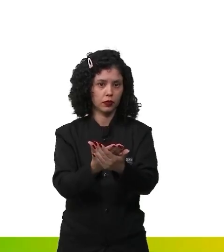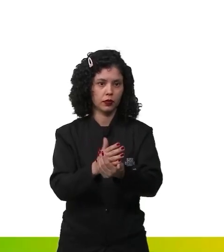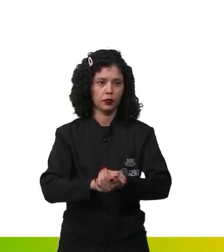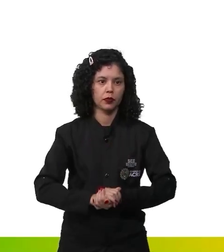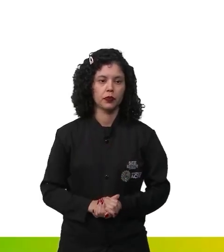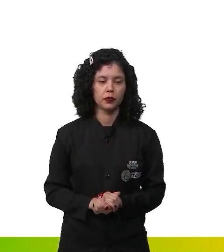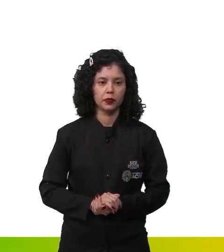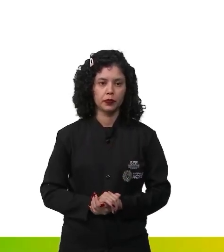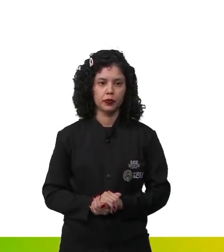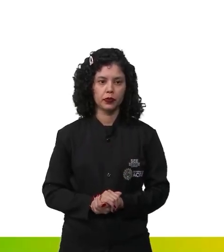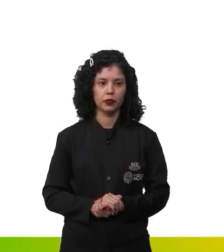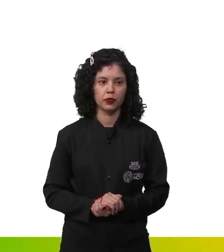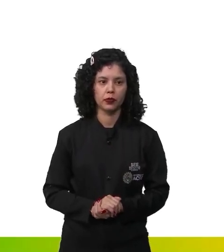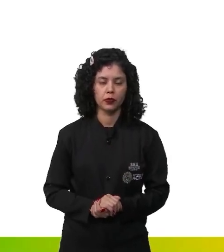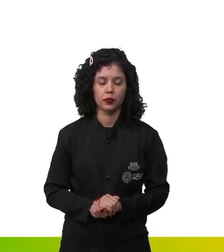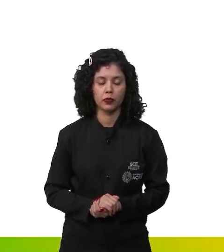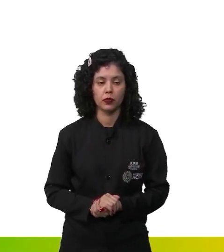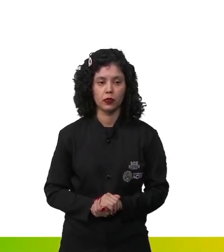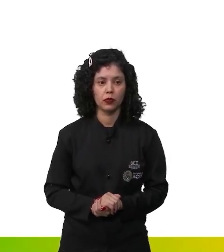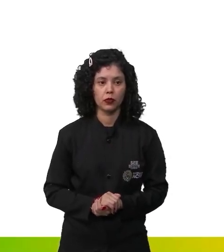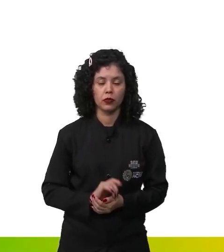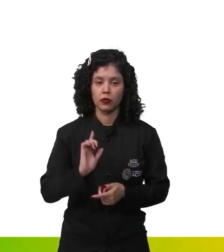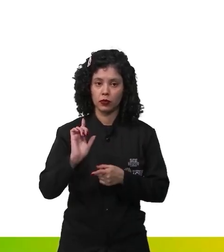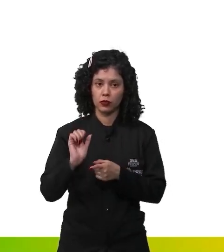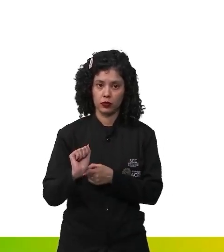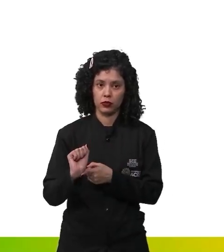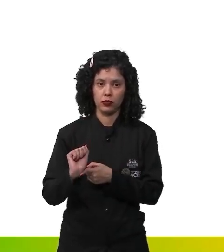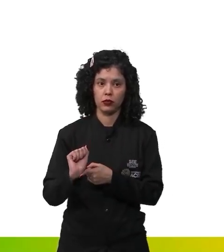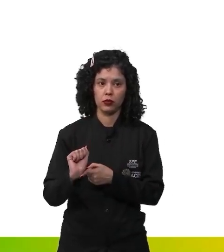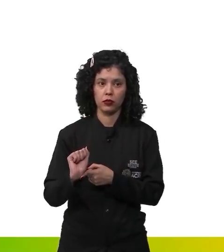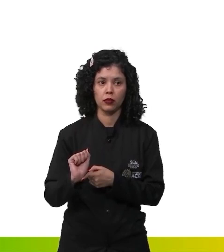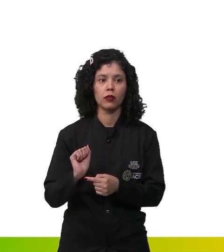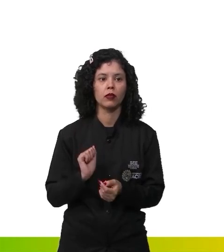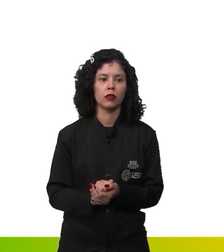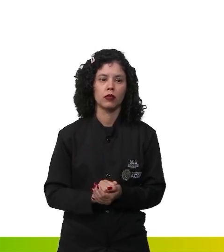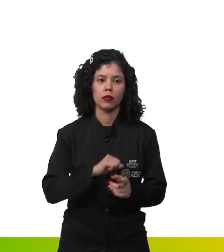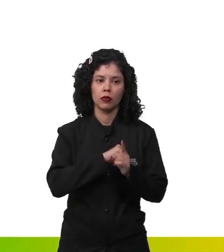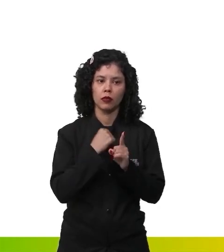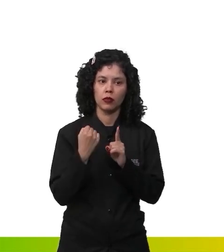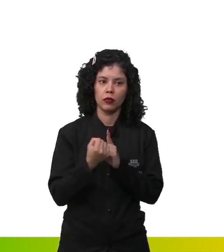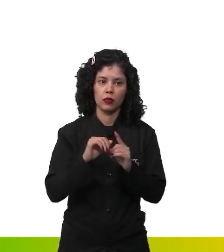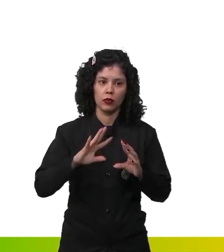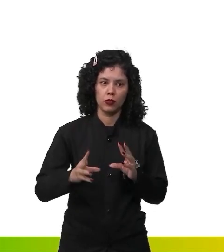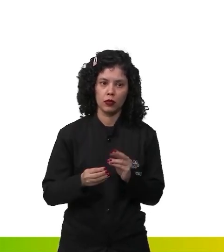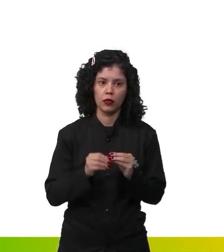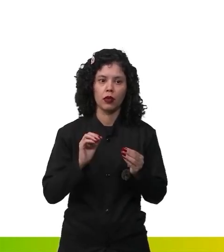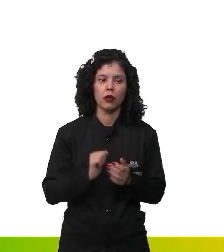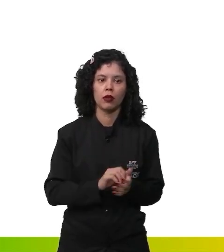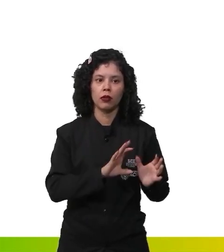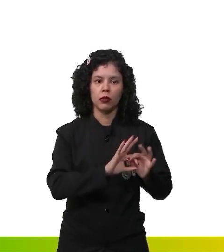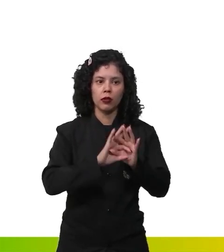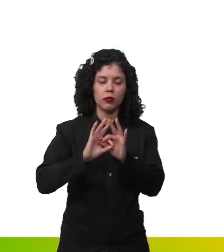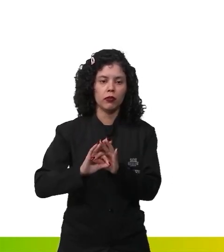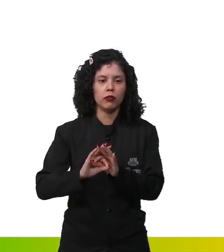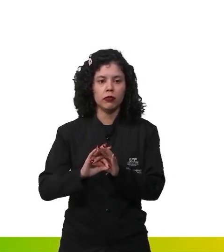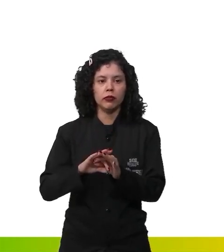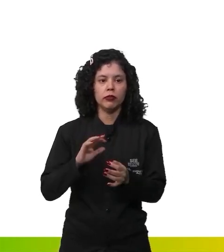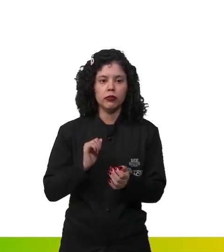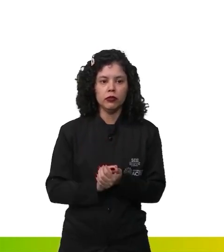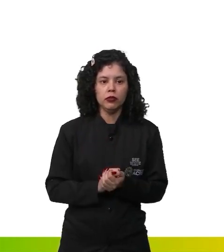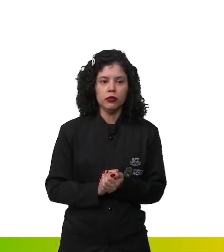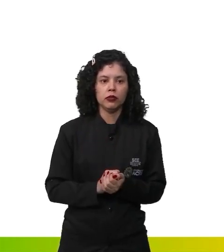Vamos visualizar em tela. Nós temos aqui letra A. Em sociedades complexas, a